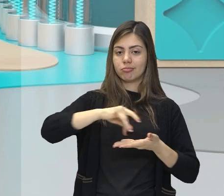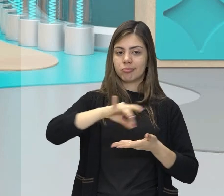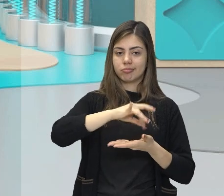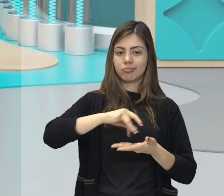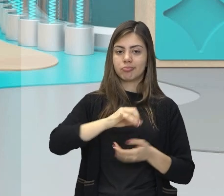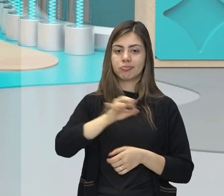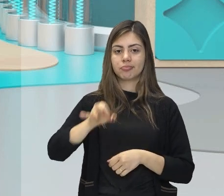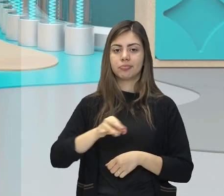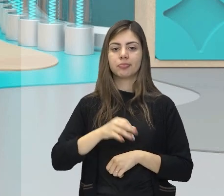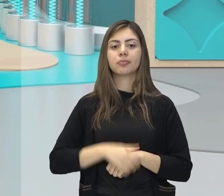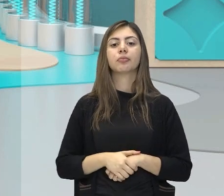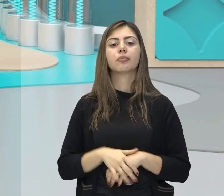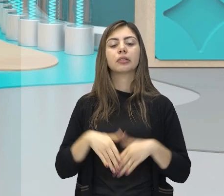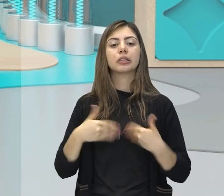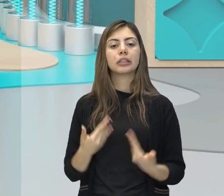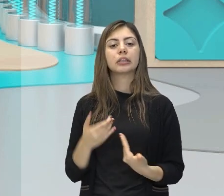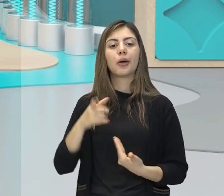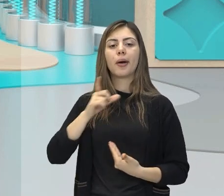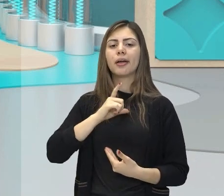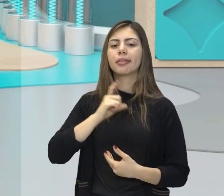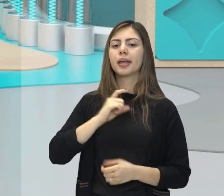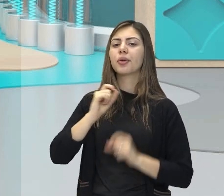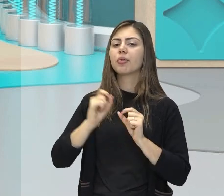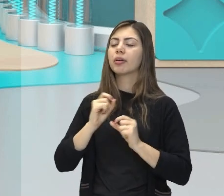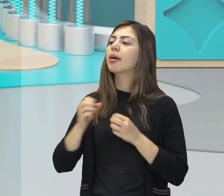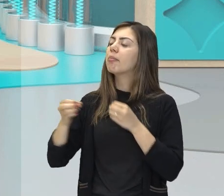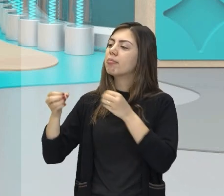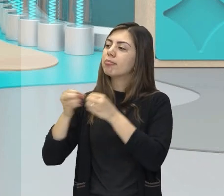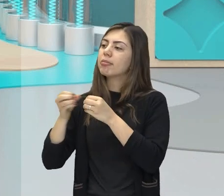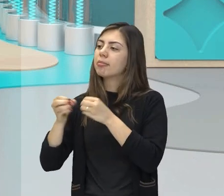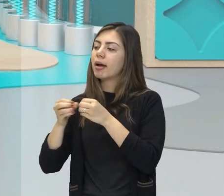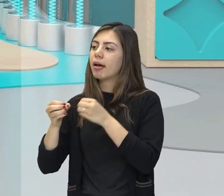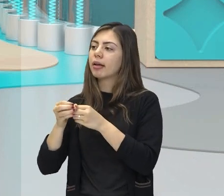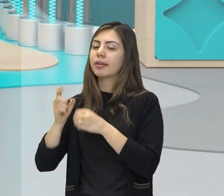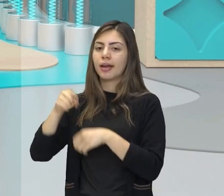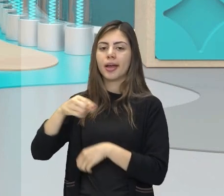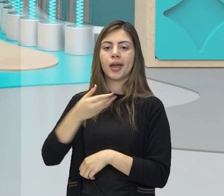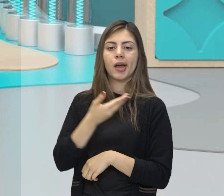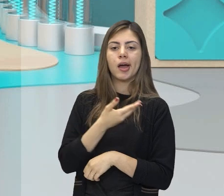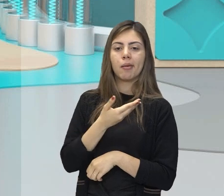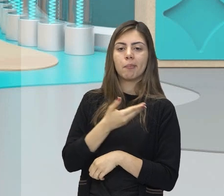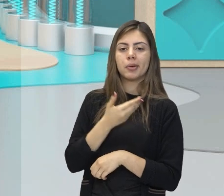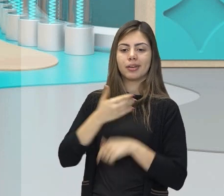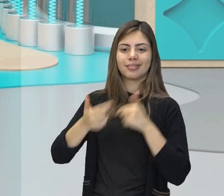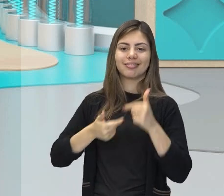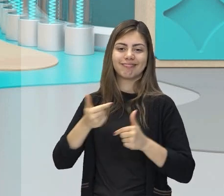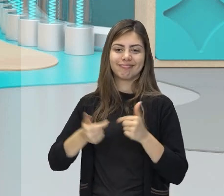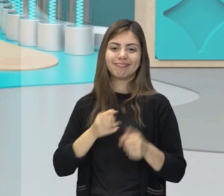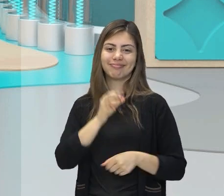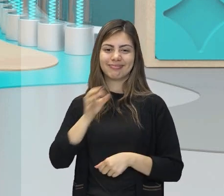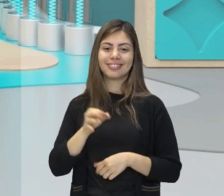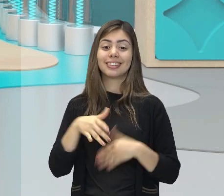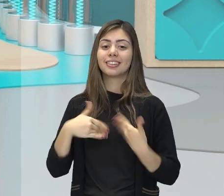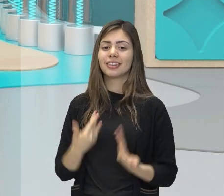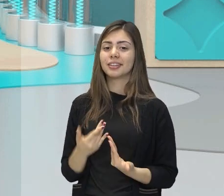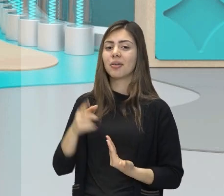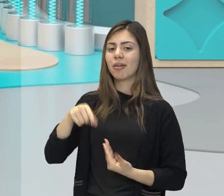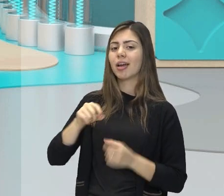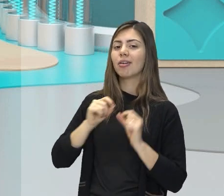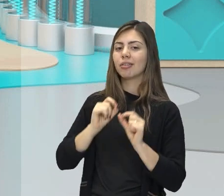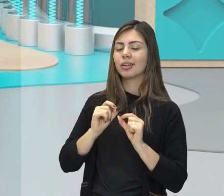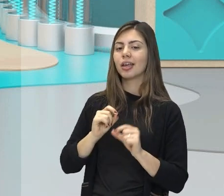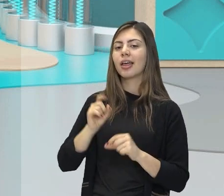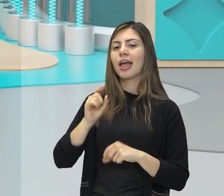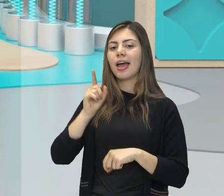e vai ser, então, ali uma proximidade. Como são colegas de trabalho, não é? Então, aí teremos